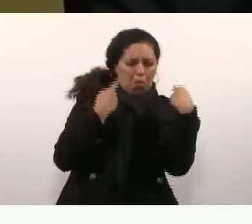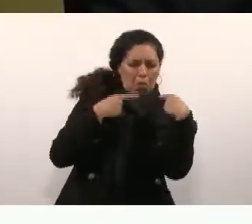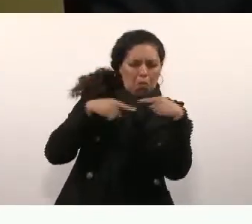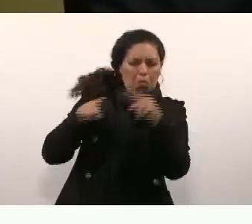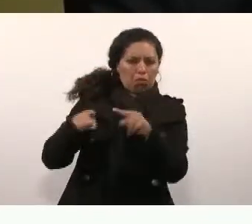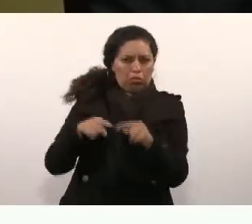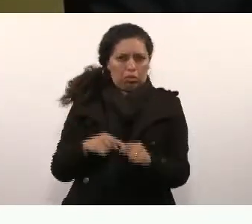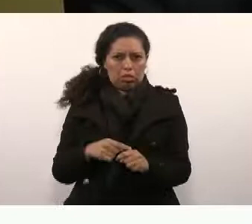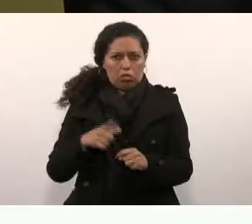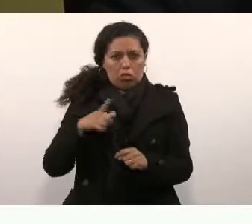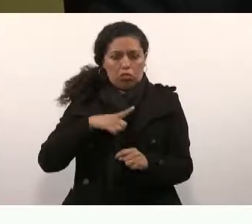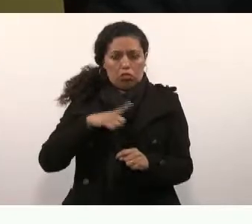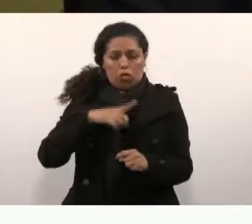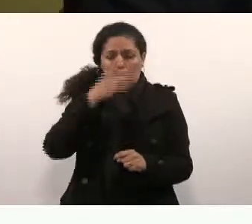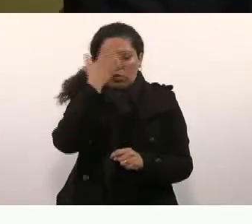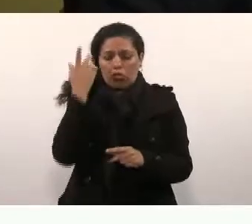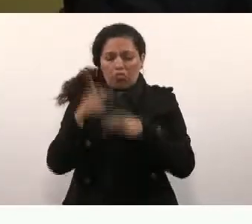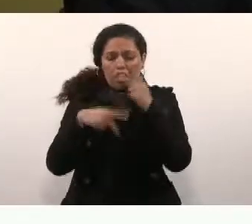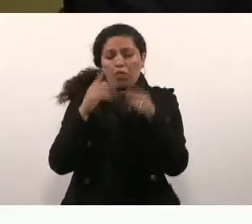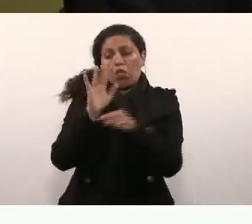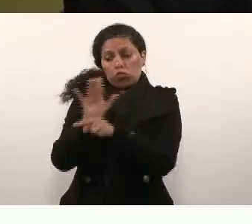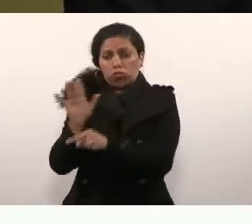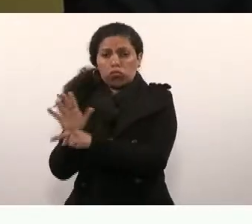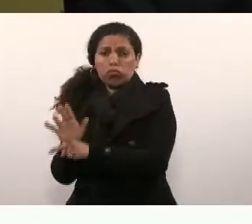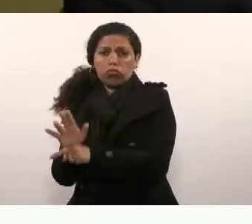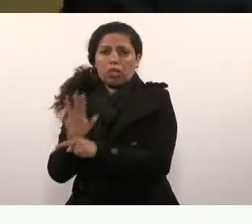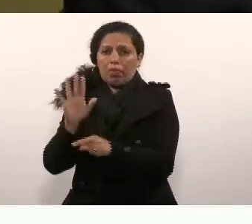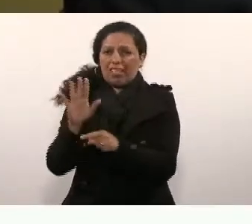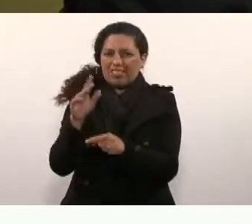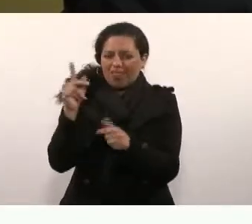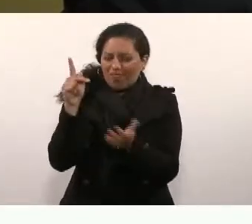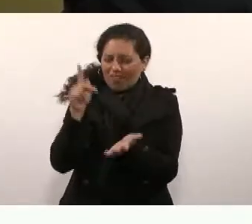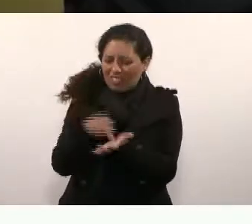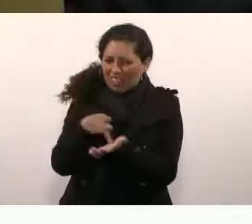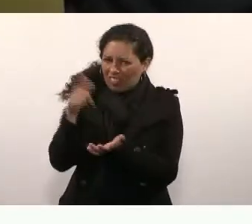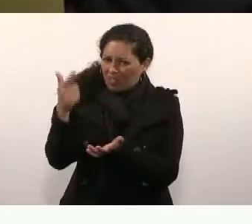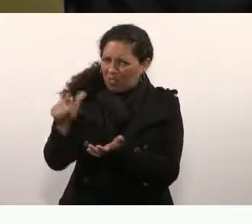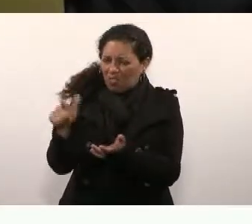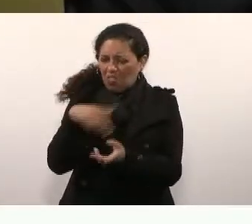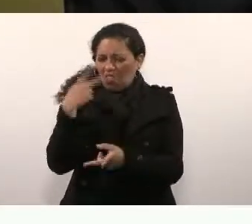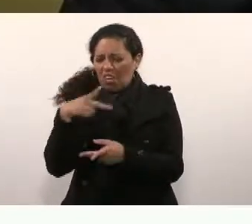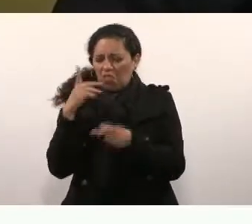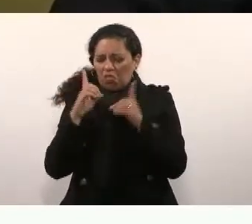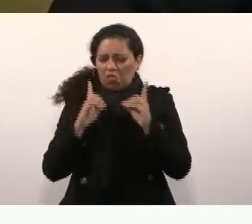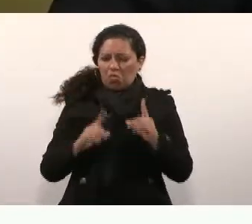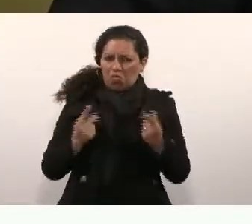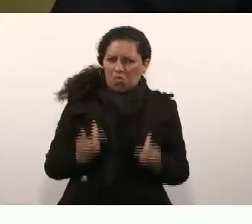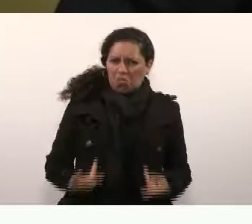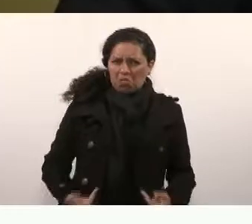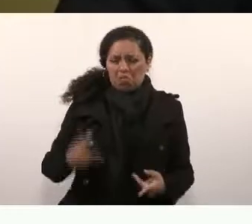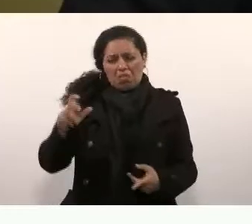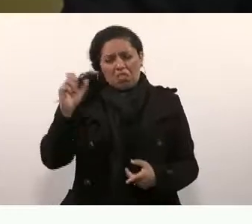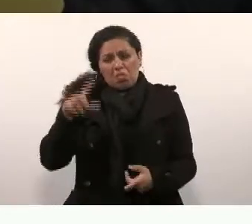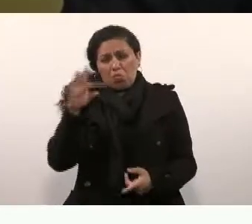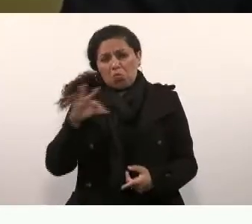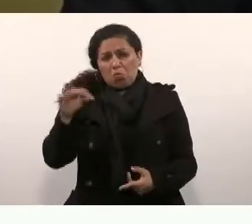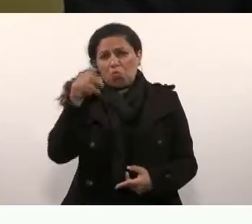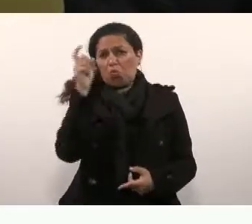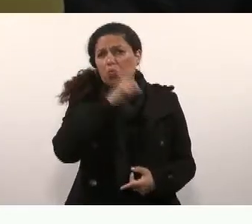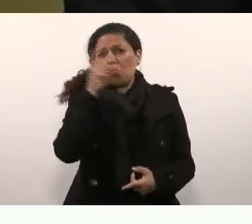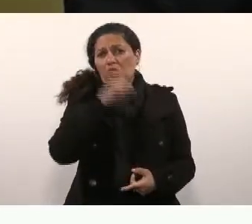para aparecer politicamente, para poder dizer que estava defendendo direitos humanos e era mentira.